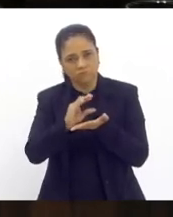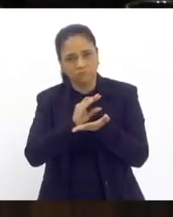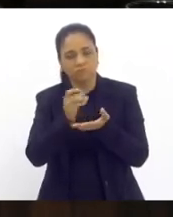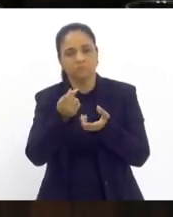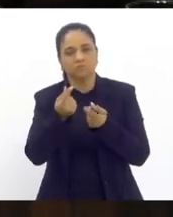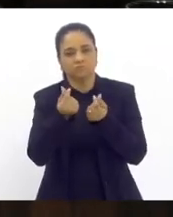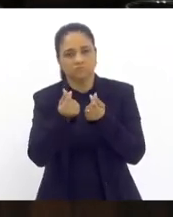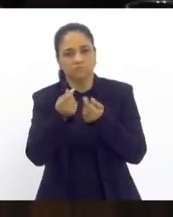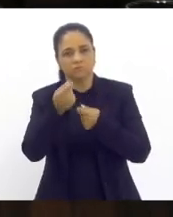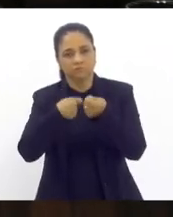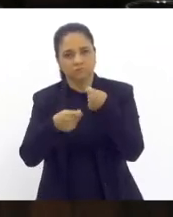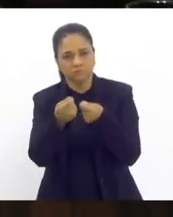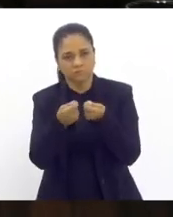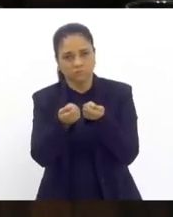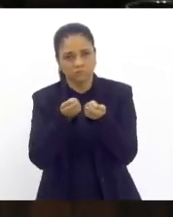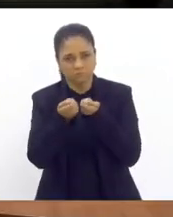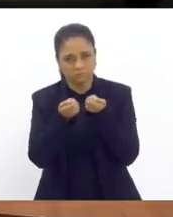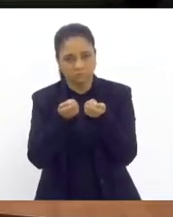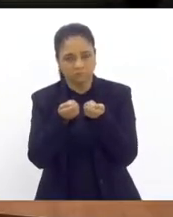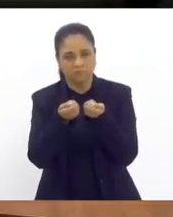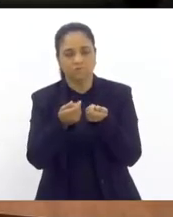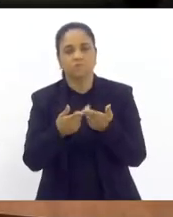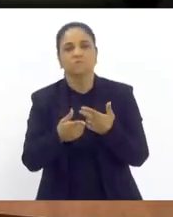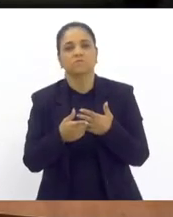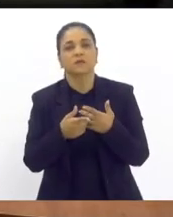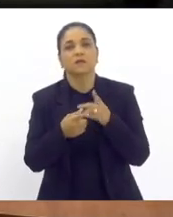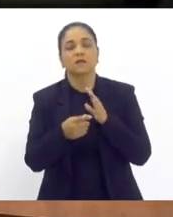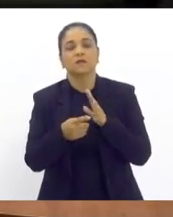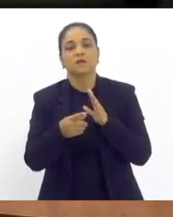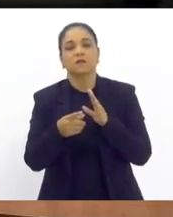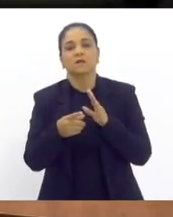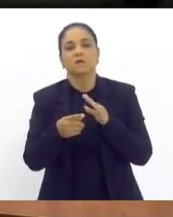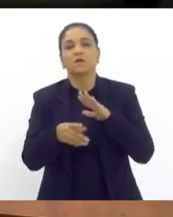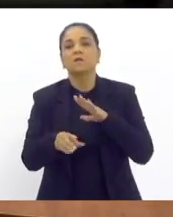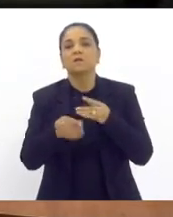Para emitir parecer pela Comissão de Justiça.